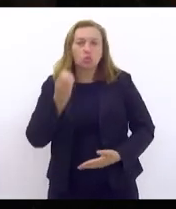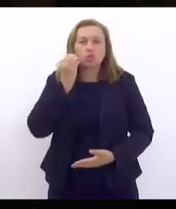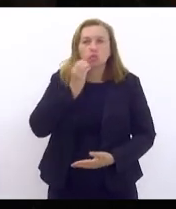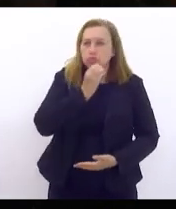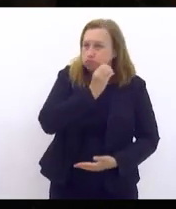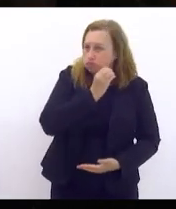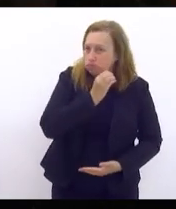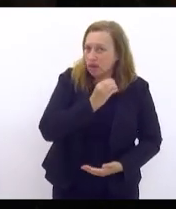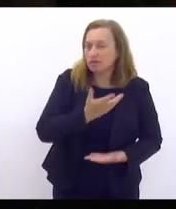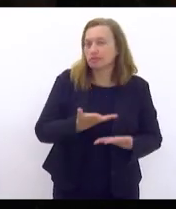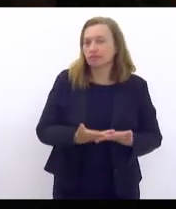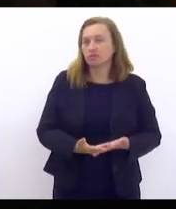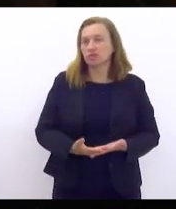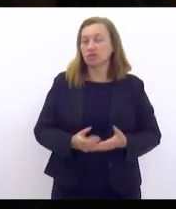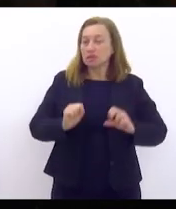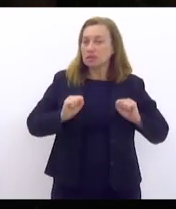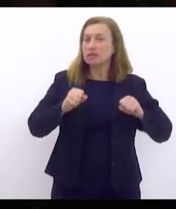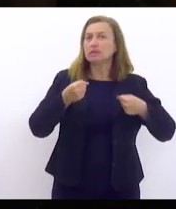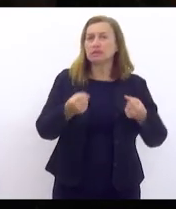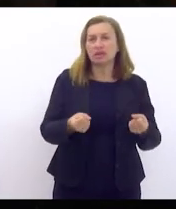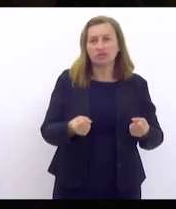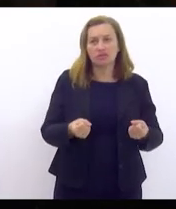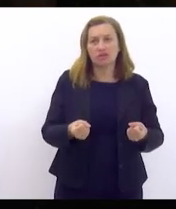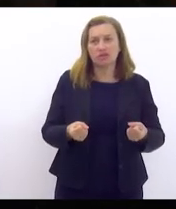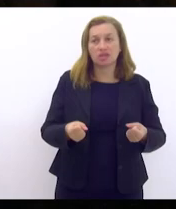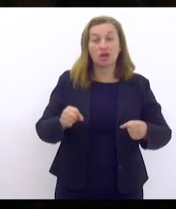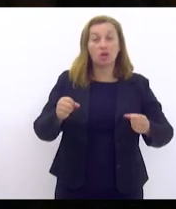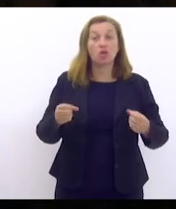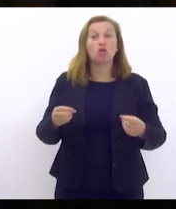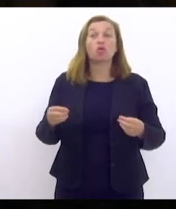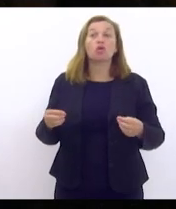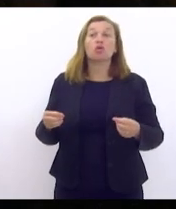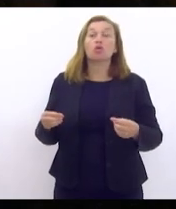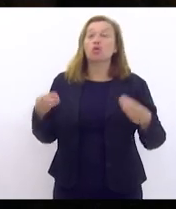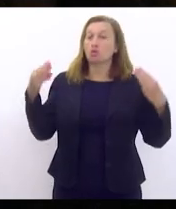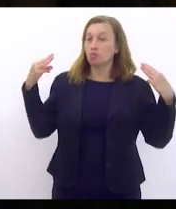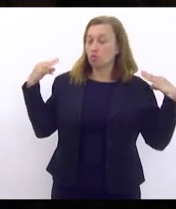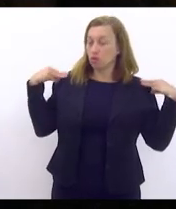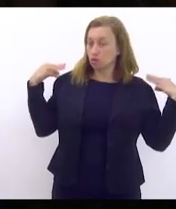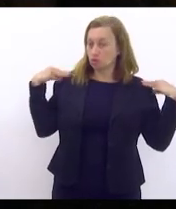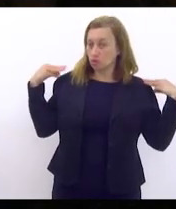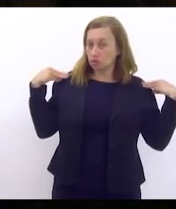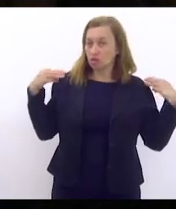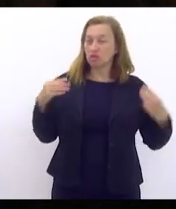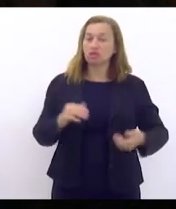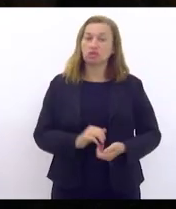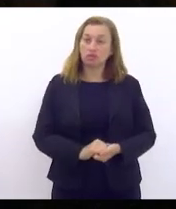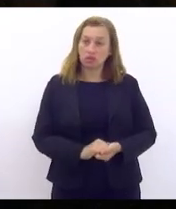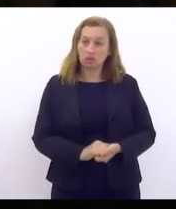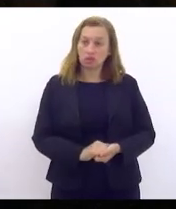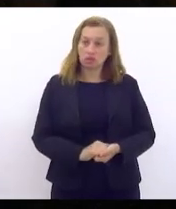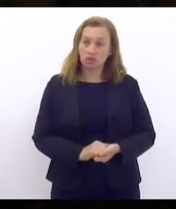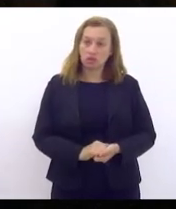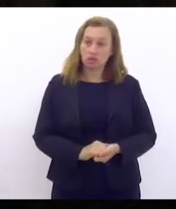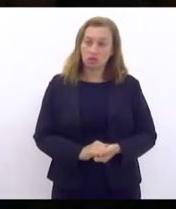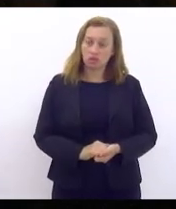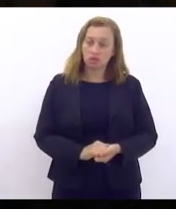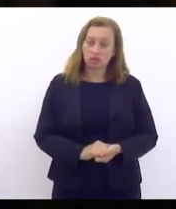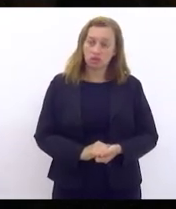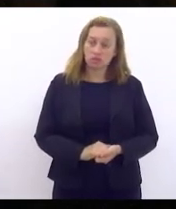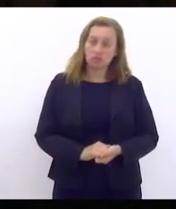Castro que é defender os motoristas contra saia dos seus